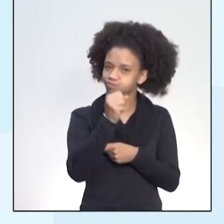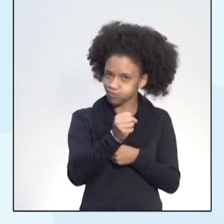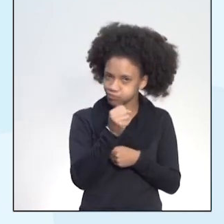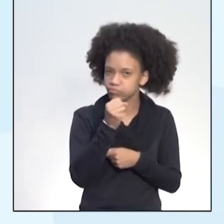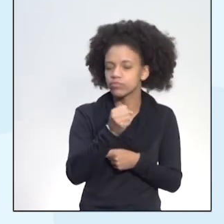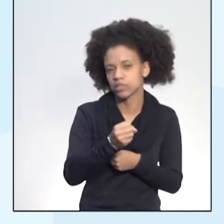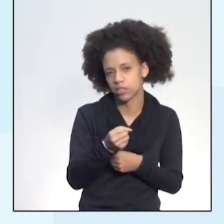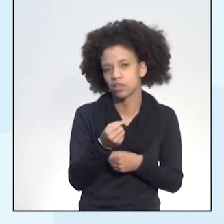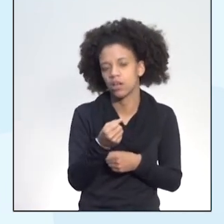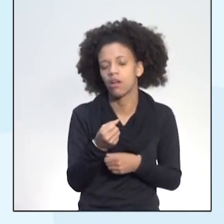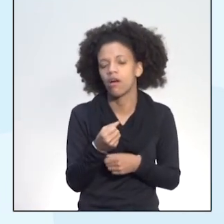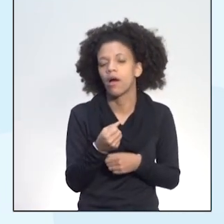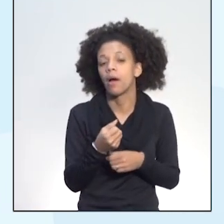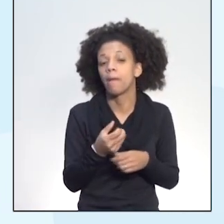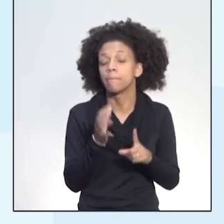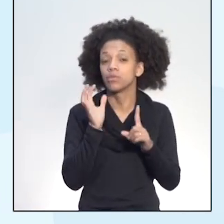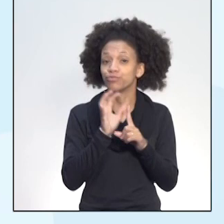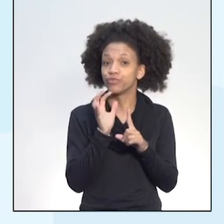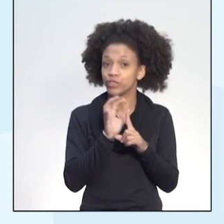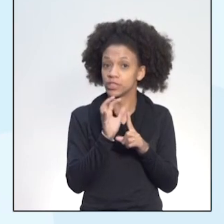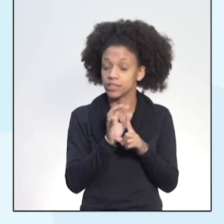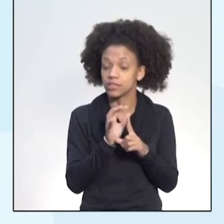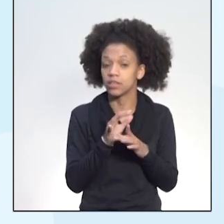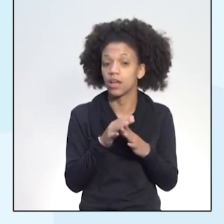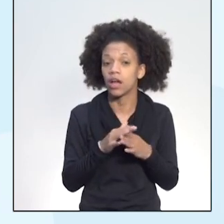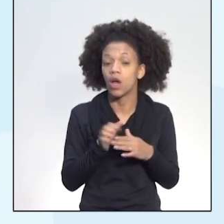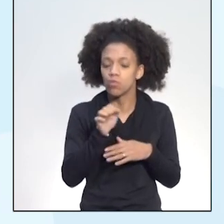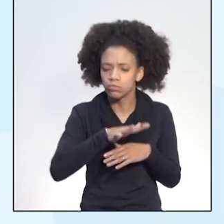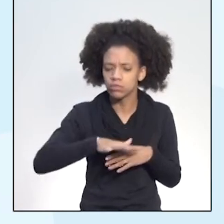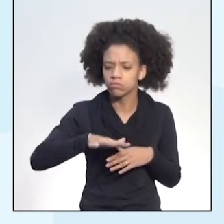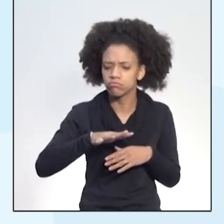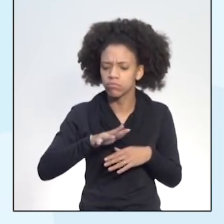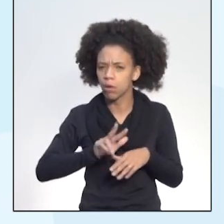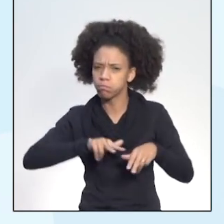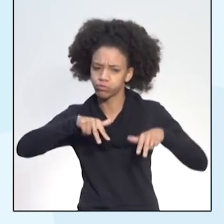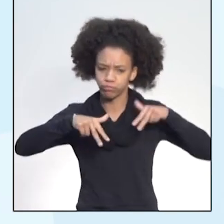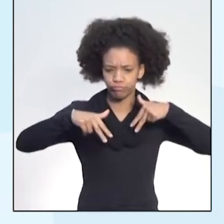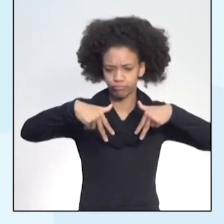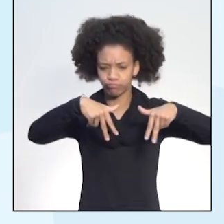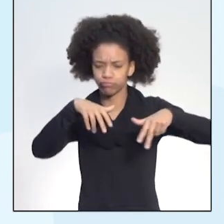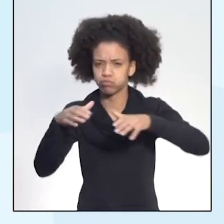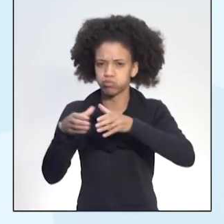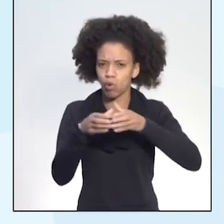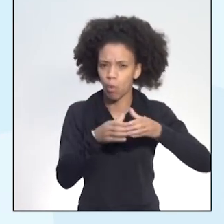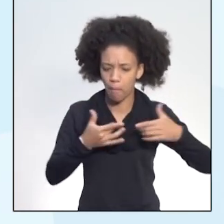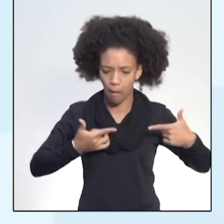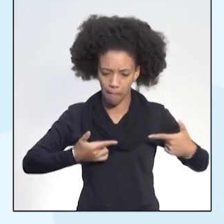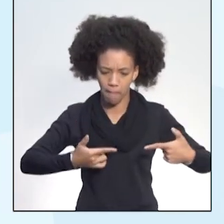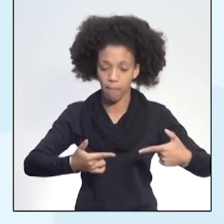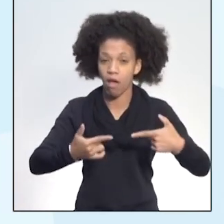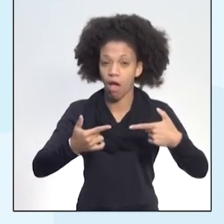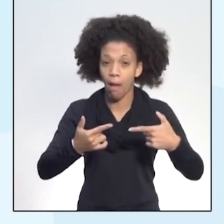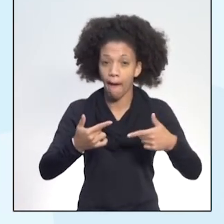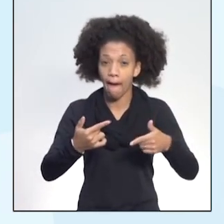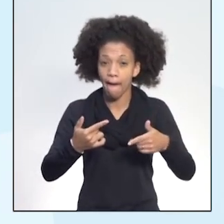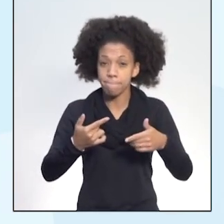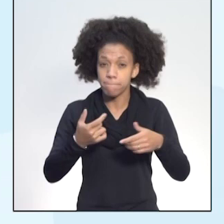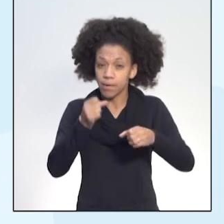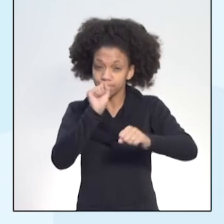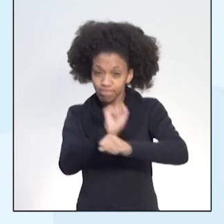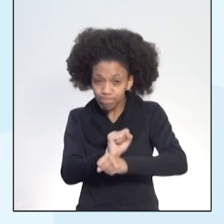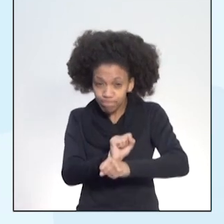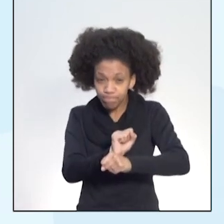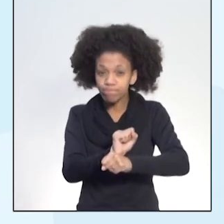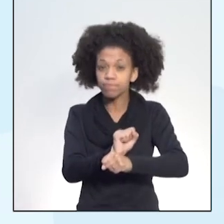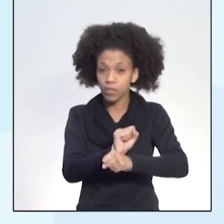muito evidente. No interior do território se levantaram grupos e milícias armadas para impedir o